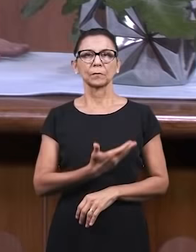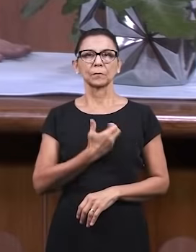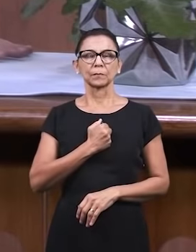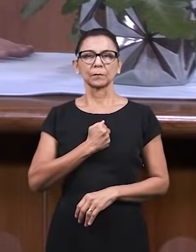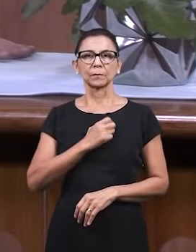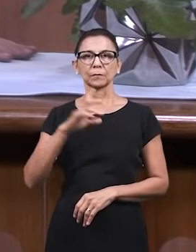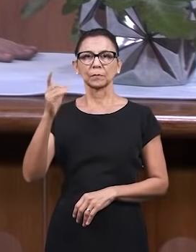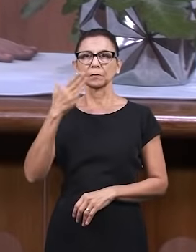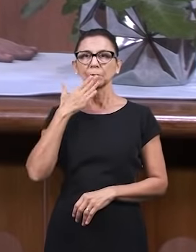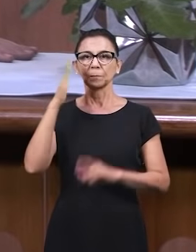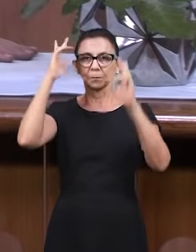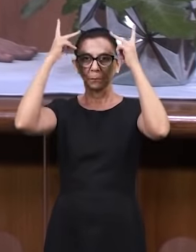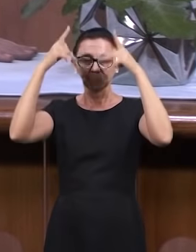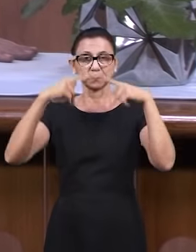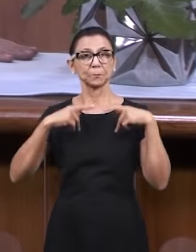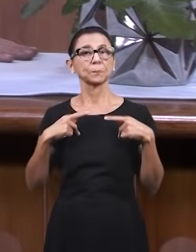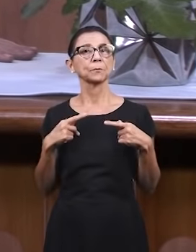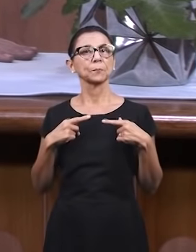salvação do homem.